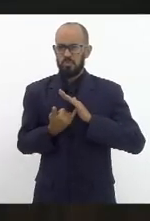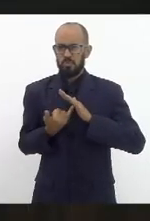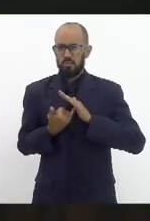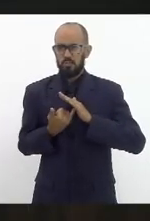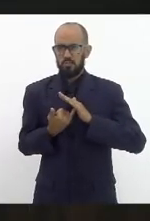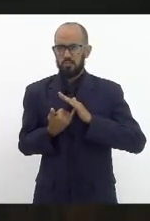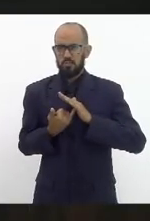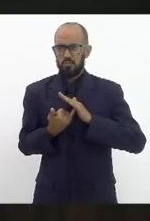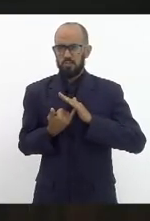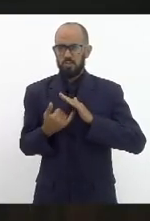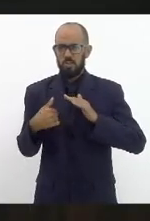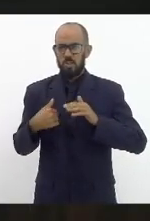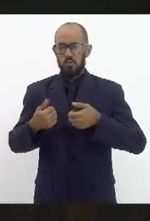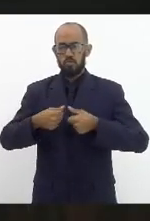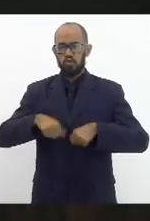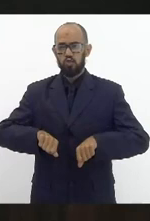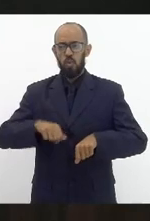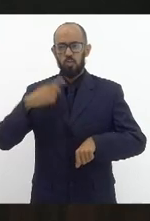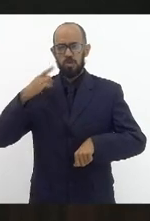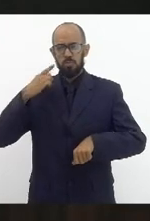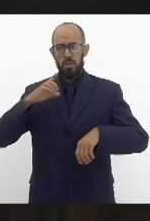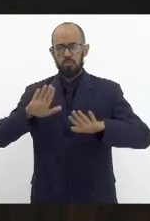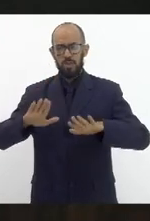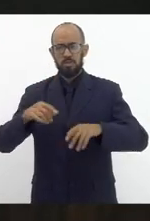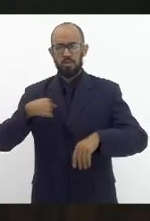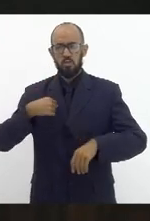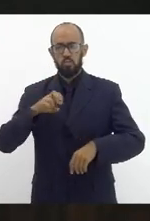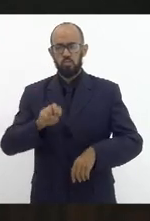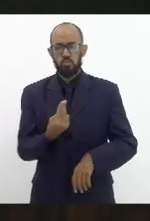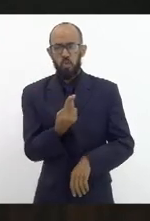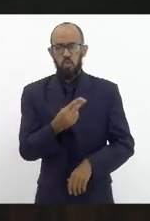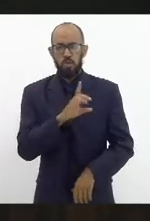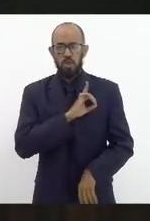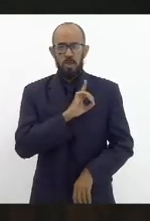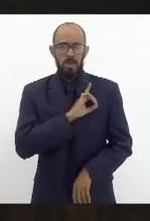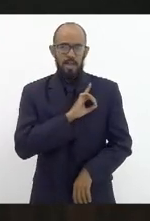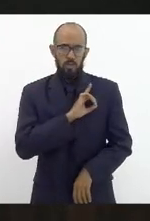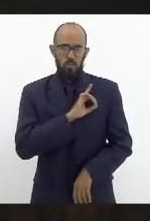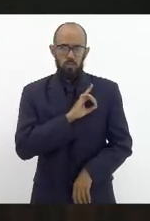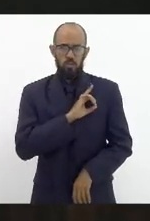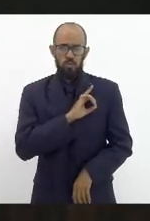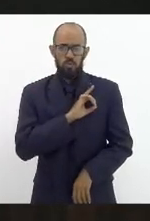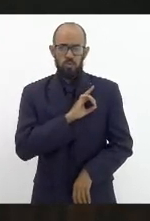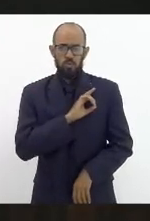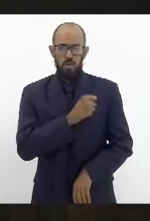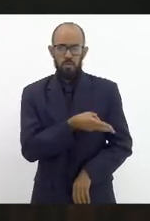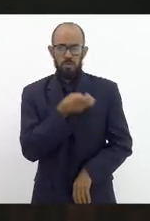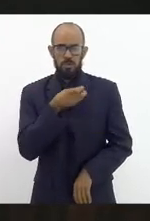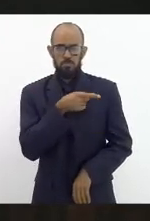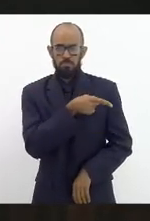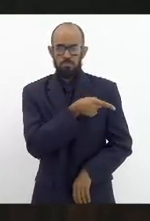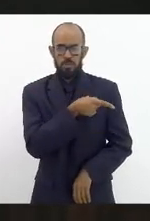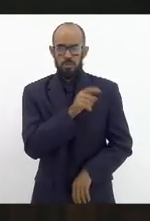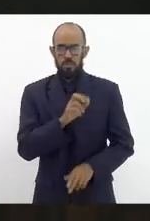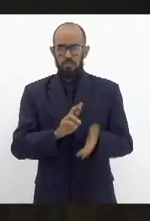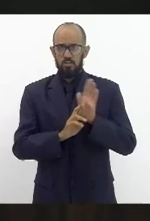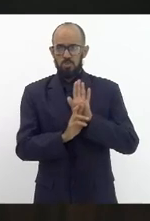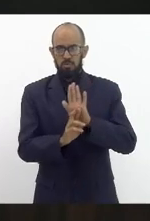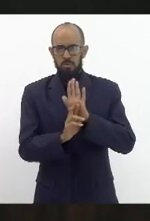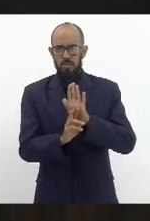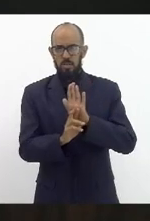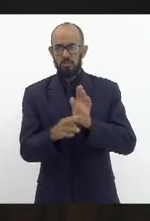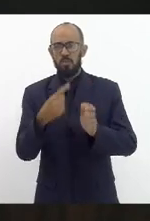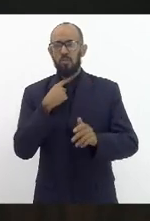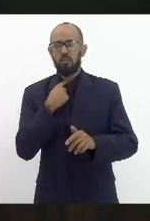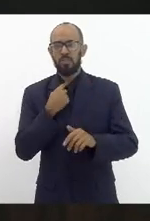Eu estou deputado, eu sou delegado de polícia. Eu vi nos olhos das pessoas, dos representantes, uma